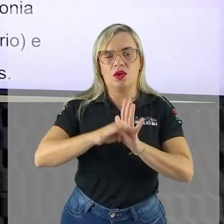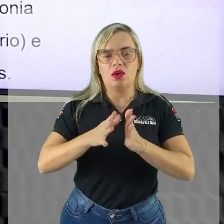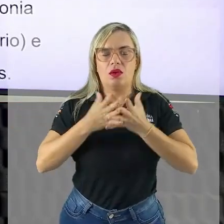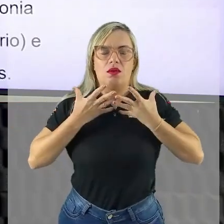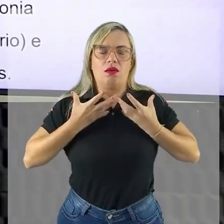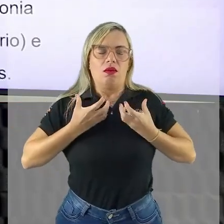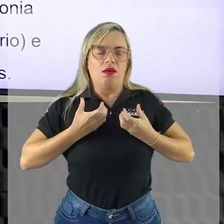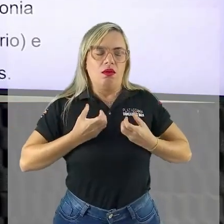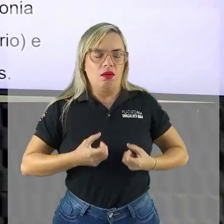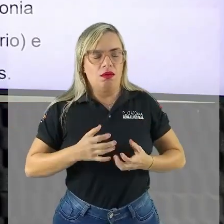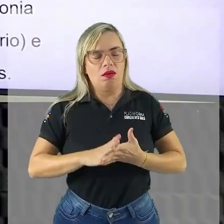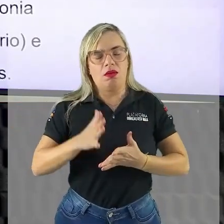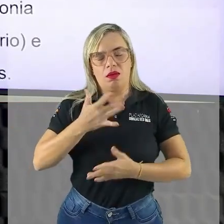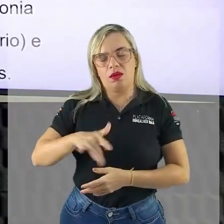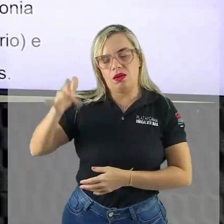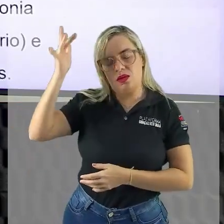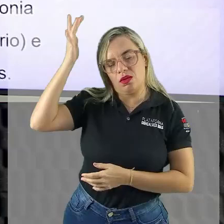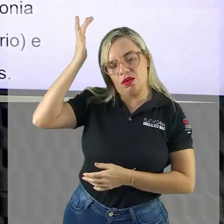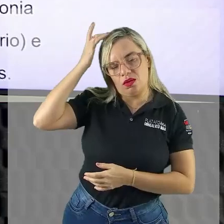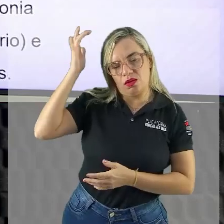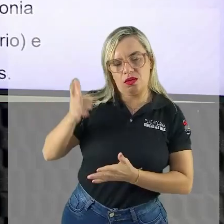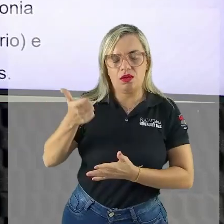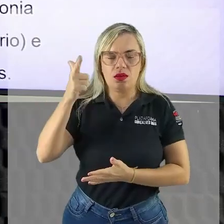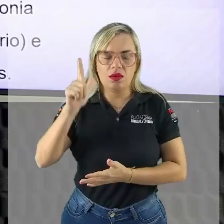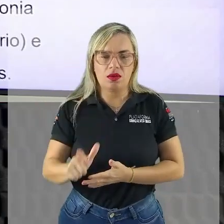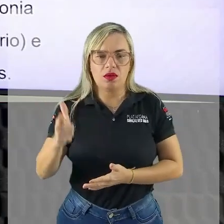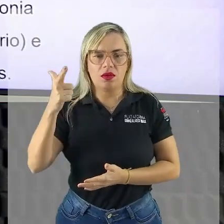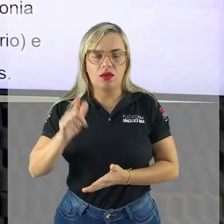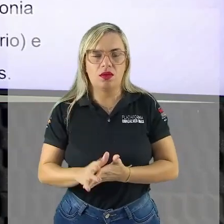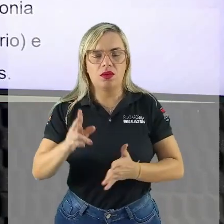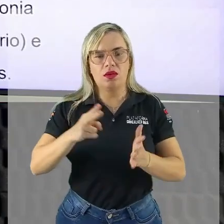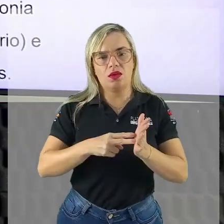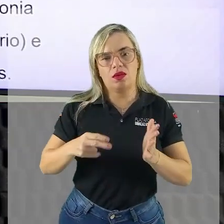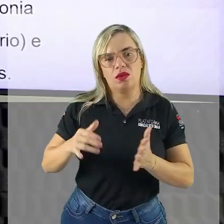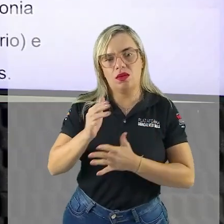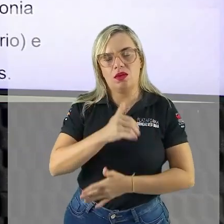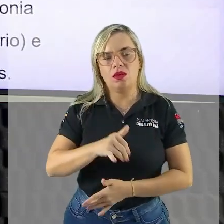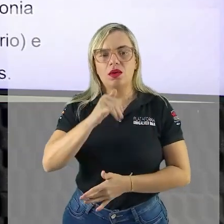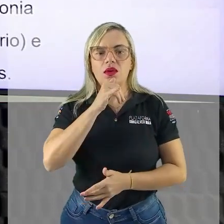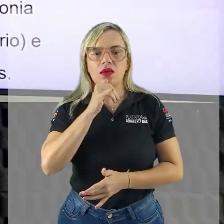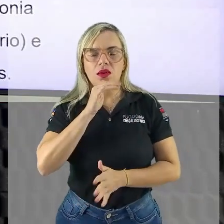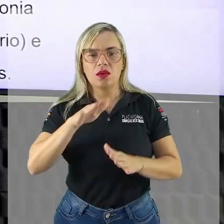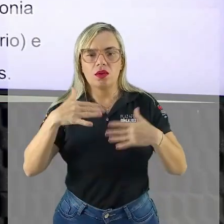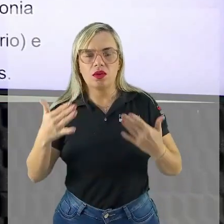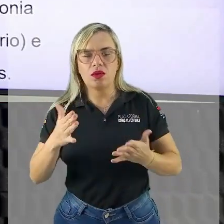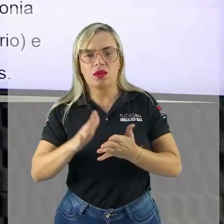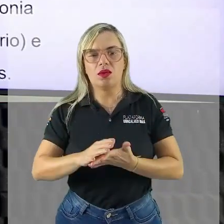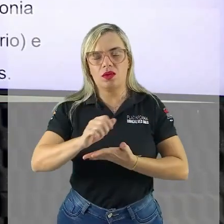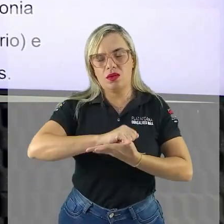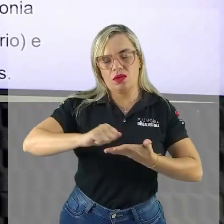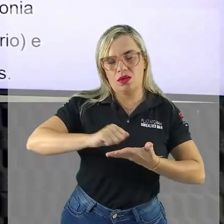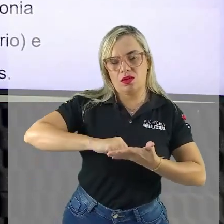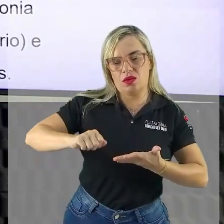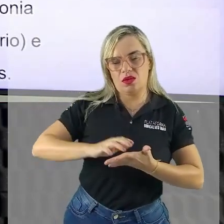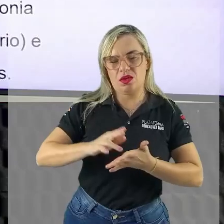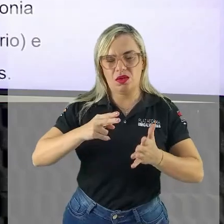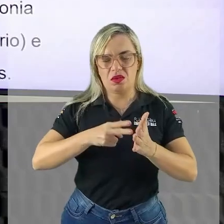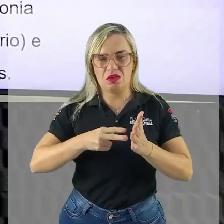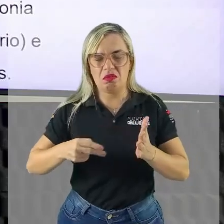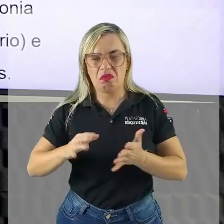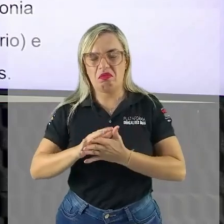enfadonho, monótono, por conta da repetição vocabular, por exemplo, por conta do repertório vocabular ser